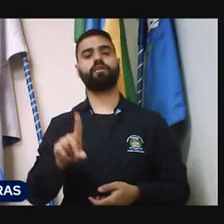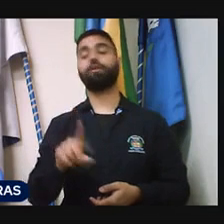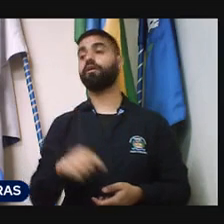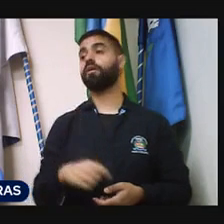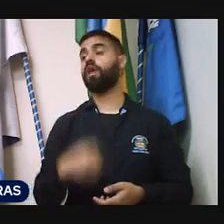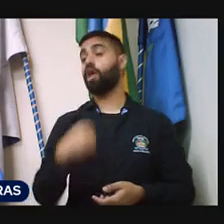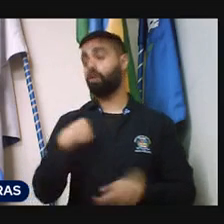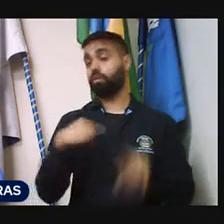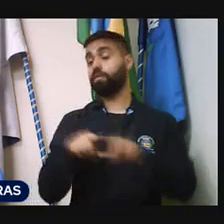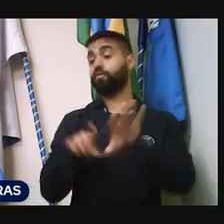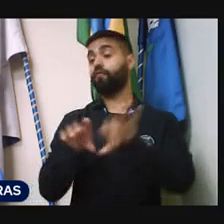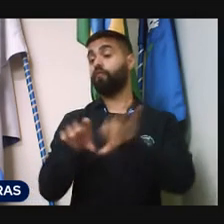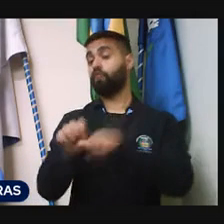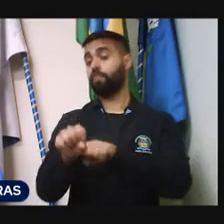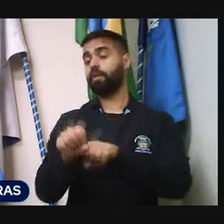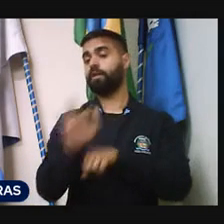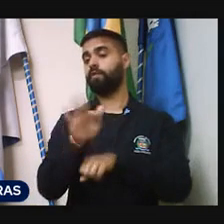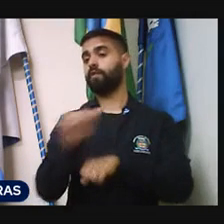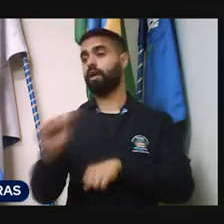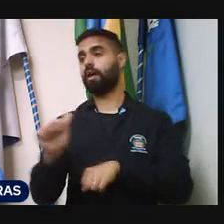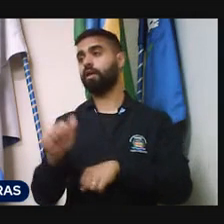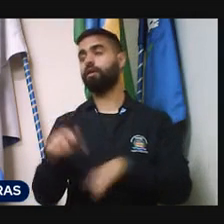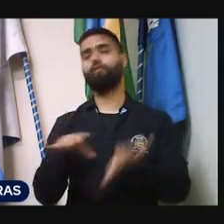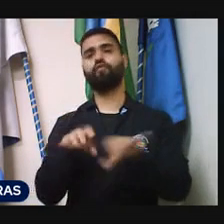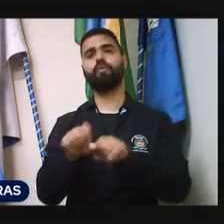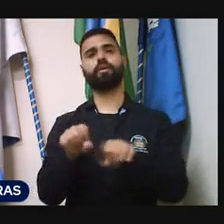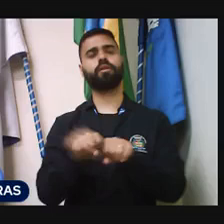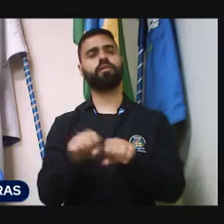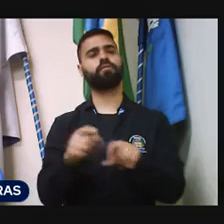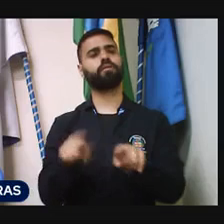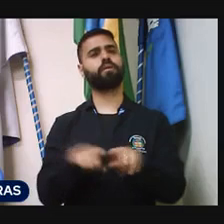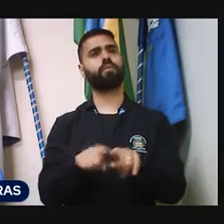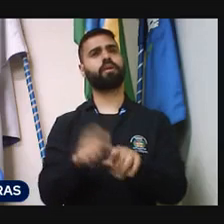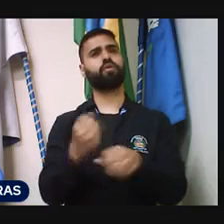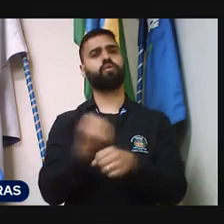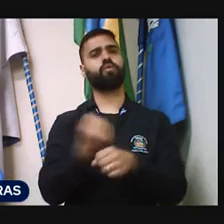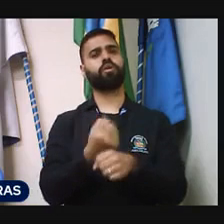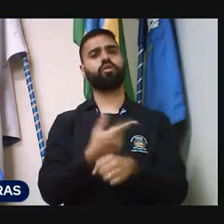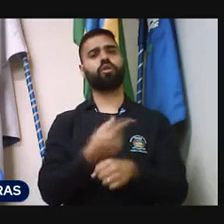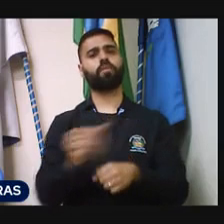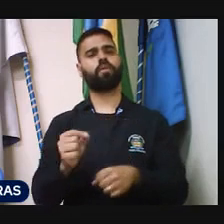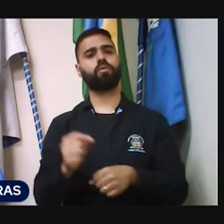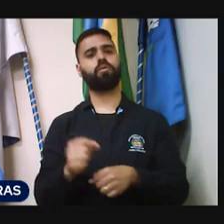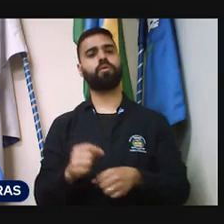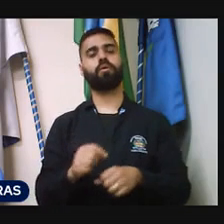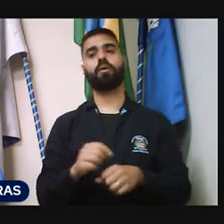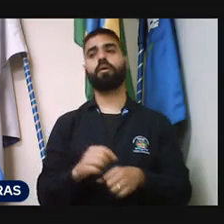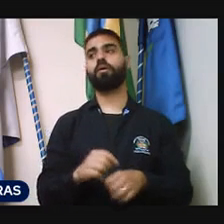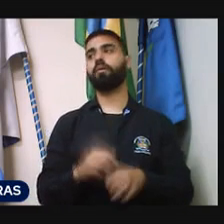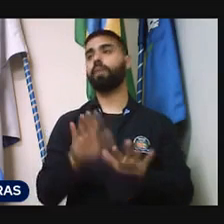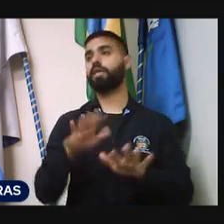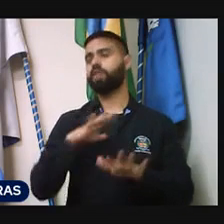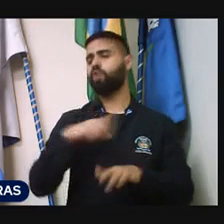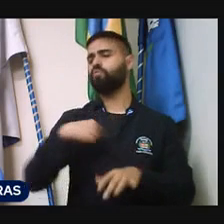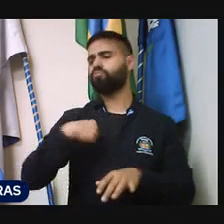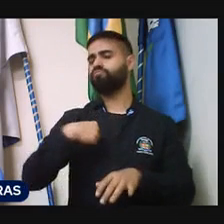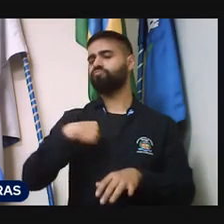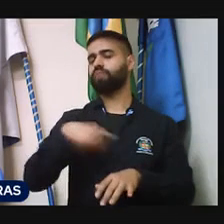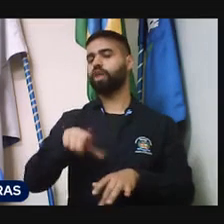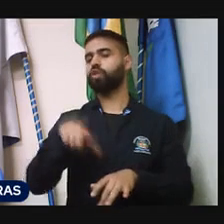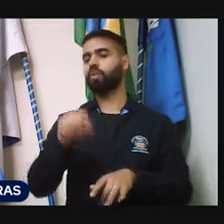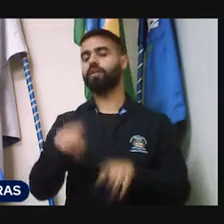na barra e por mês exatamente no ano de 2010 nunca existi na profissão mais escolhi também